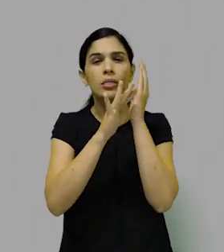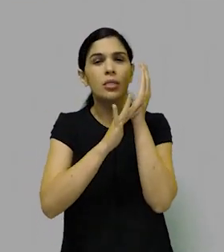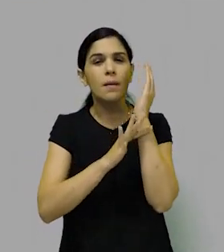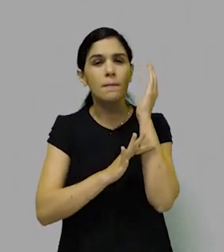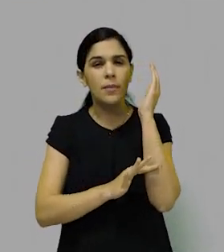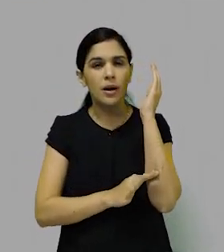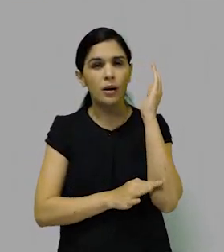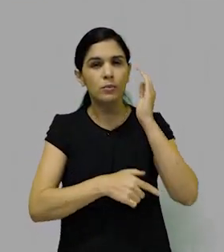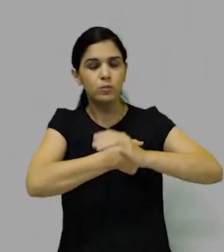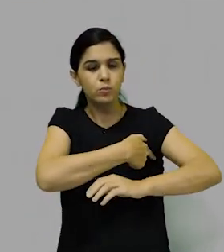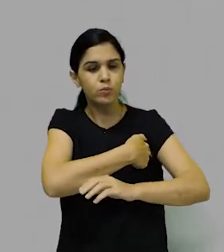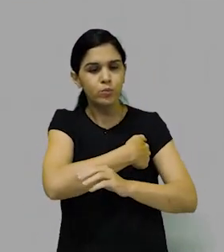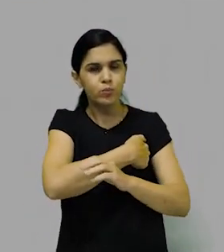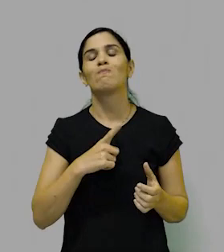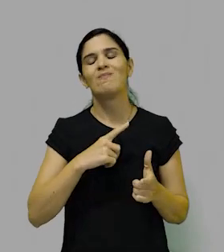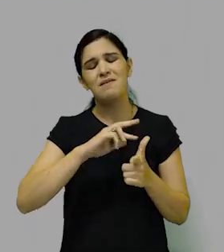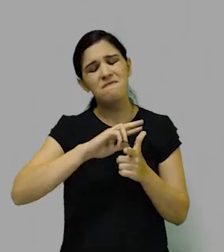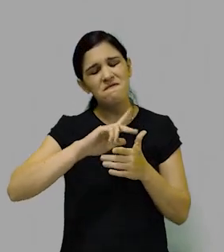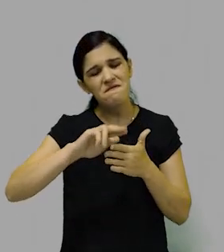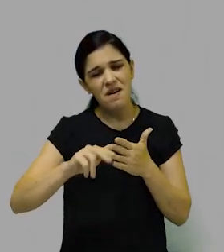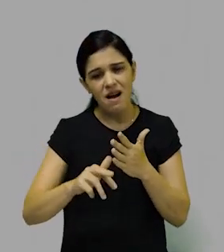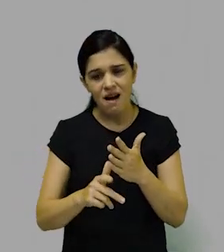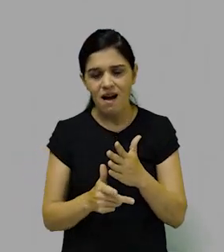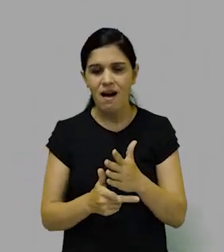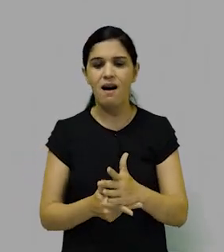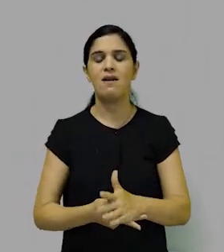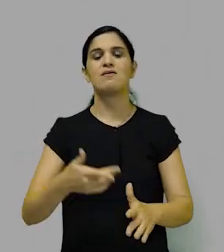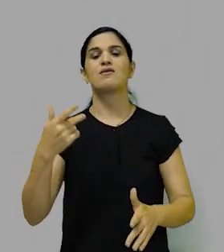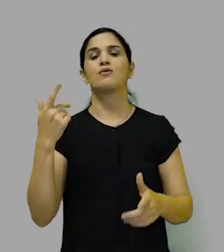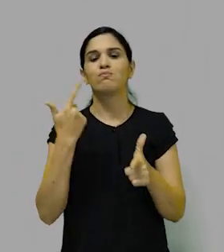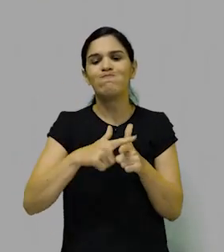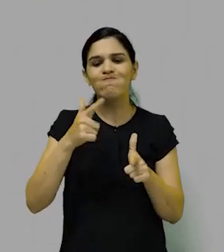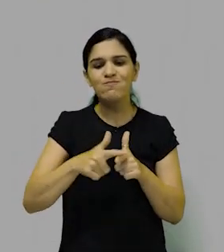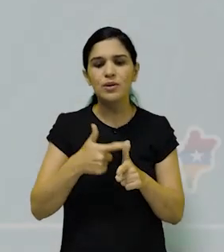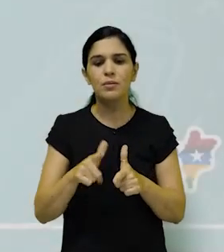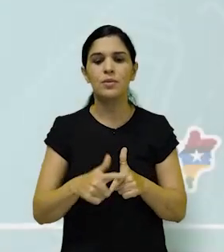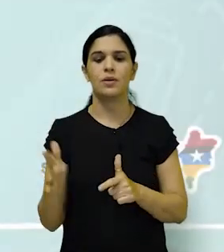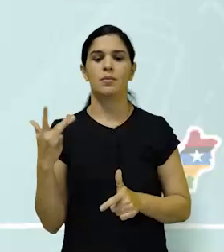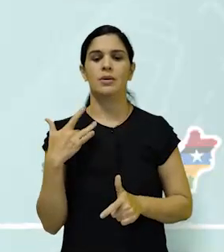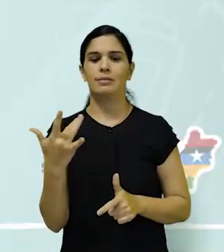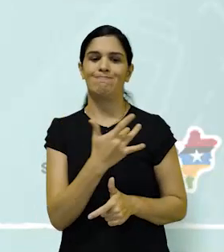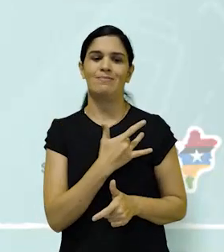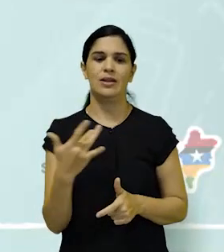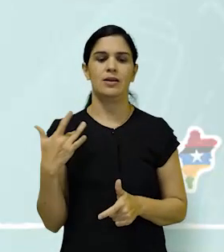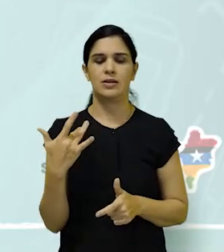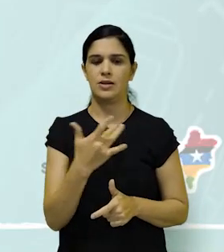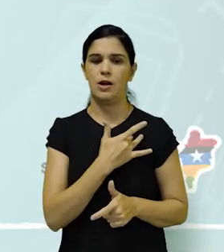fisicamente, a pessoa anoréxica é magrinha e faz uma alimentação bem restritiva.